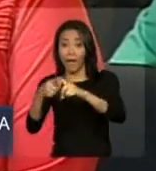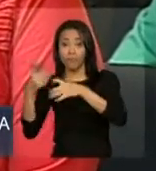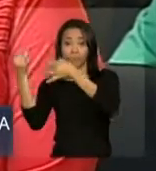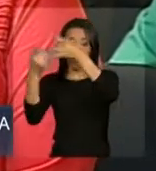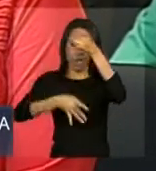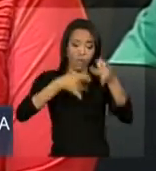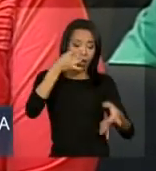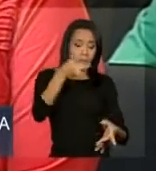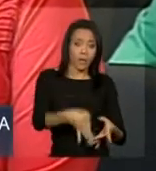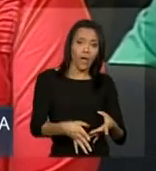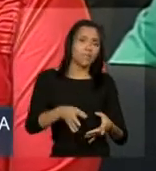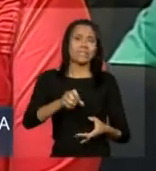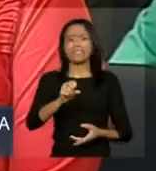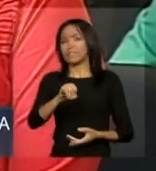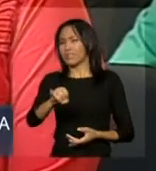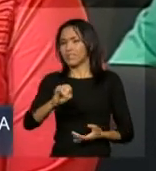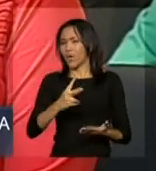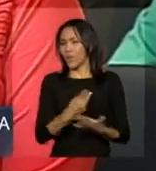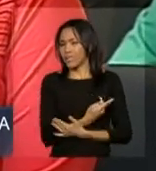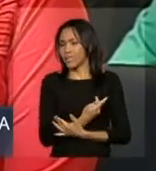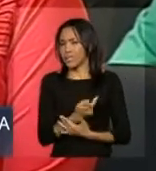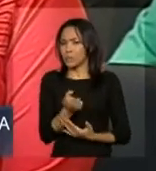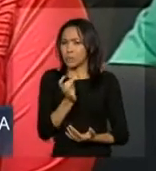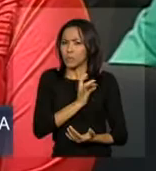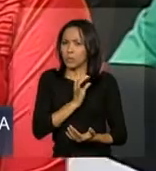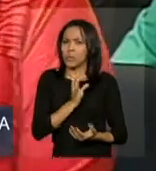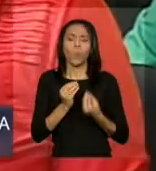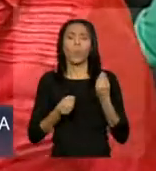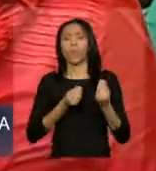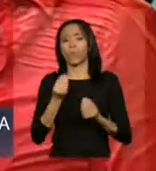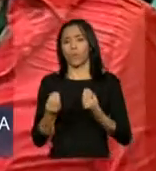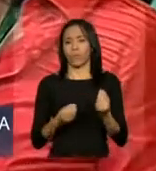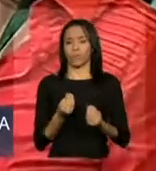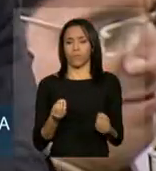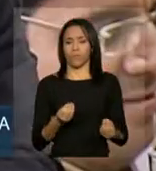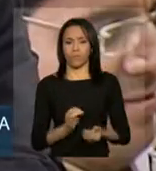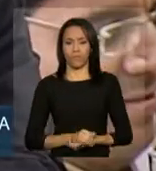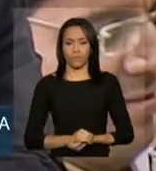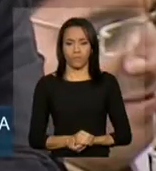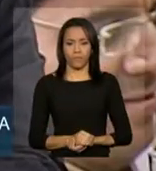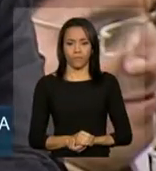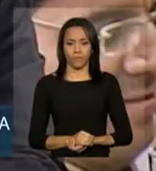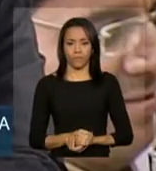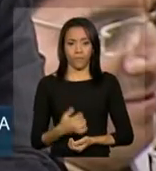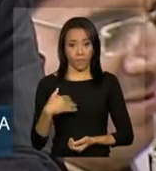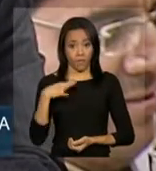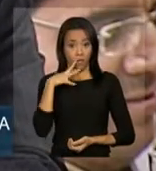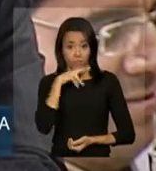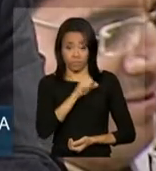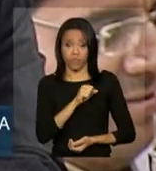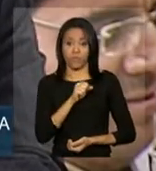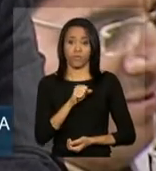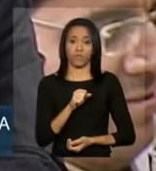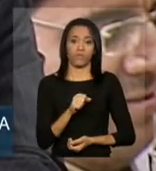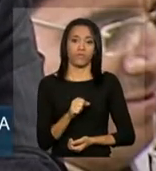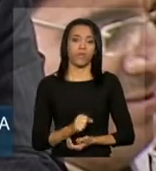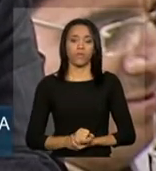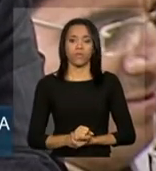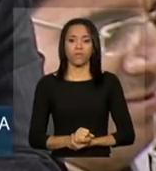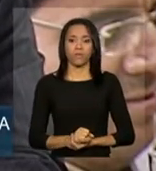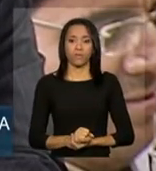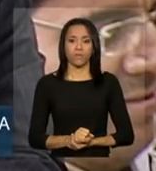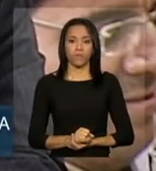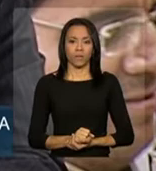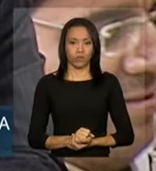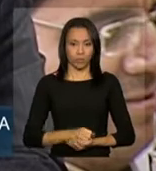se se não há um temor de de esvaziamento do programa eu acho que eh no primeiro momento né